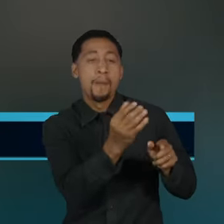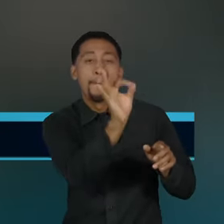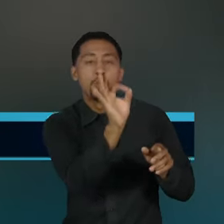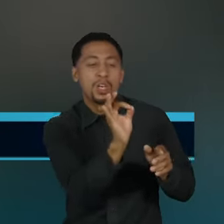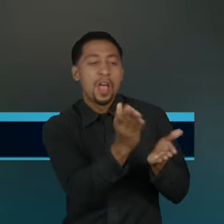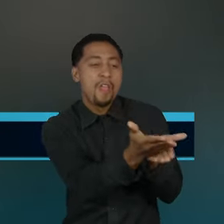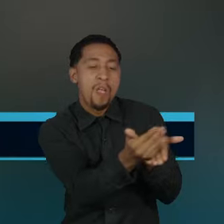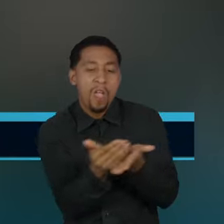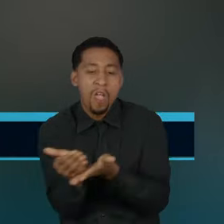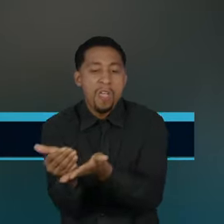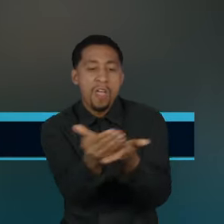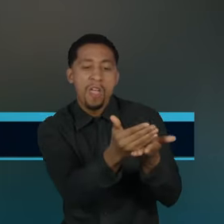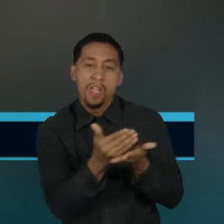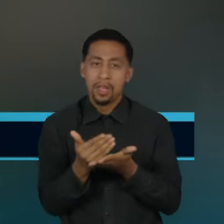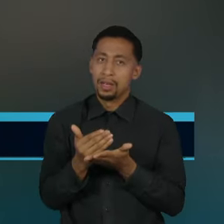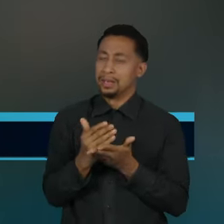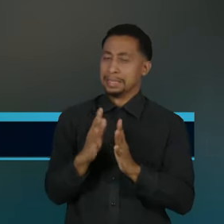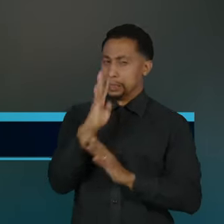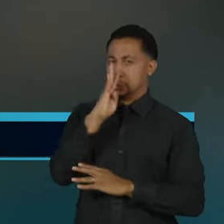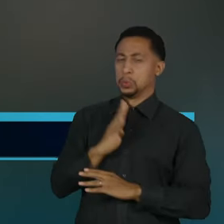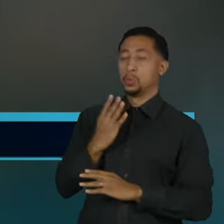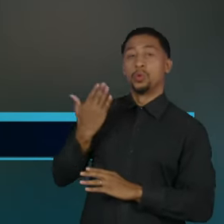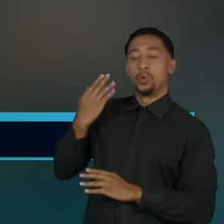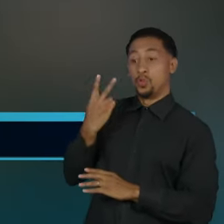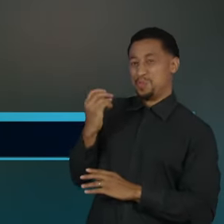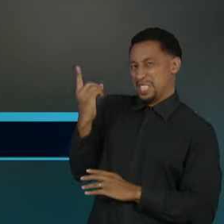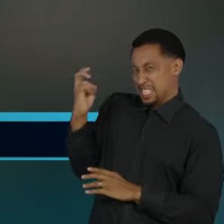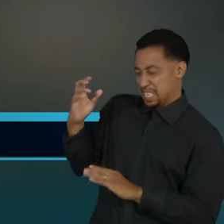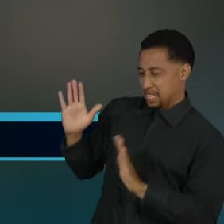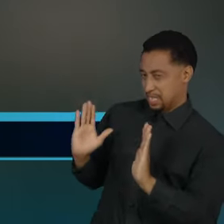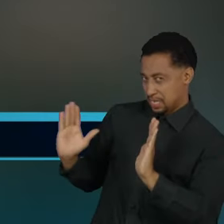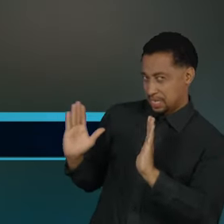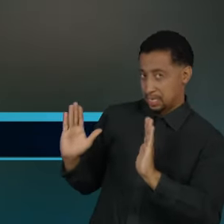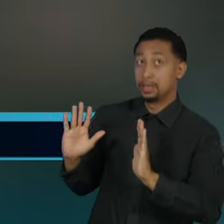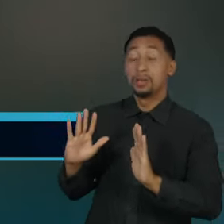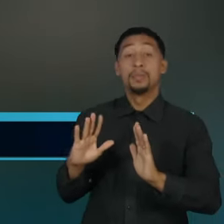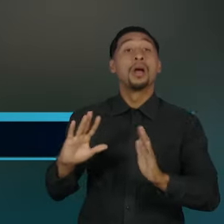denúncia, enquanto deputado federal, ele teria exigido dos